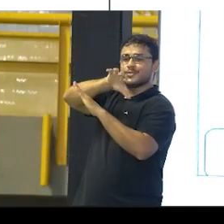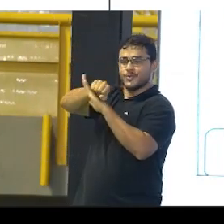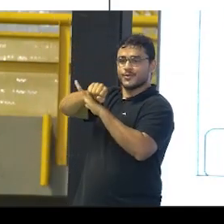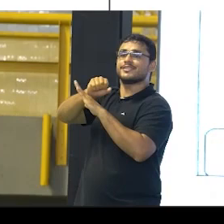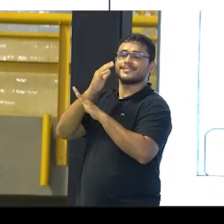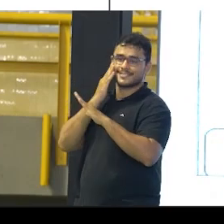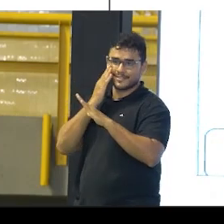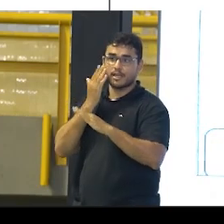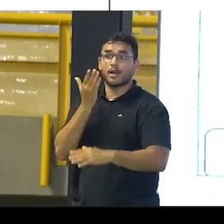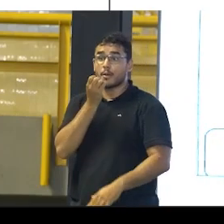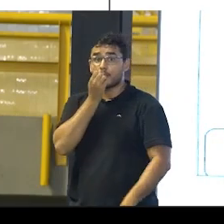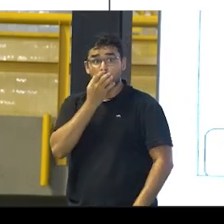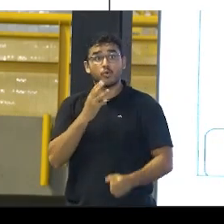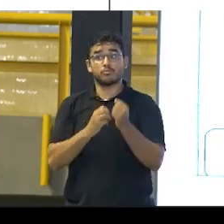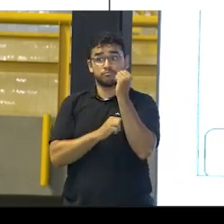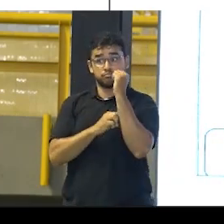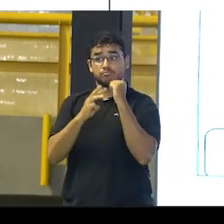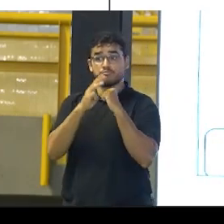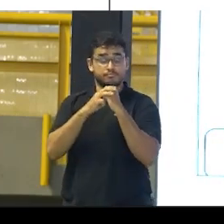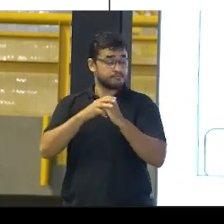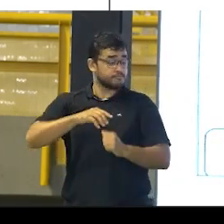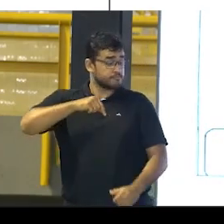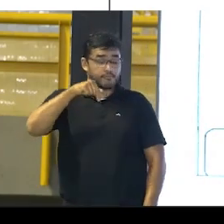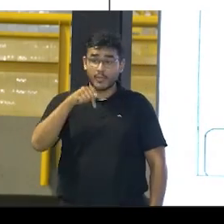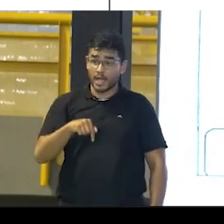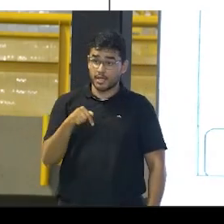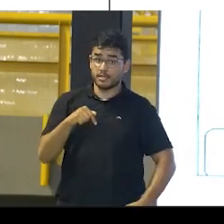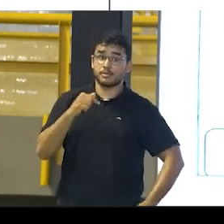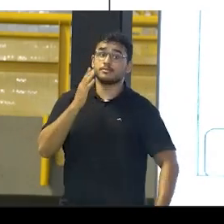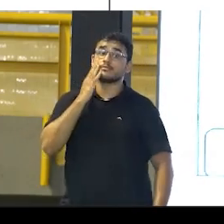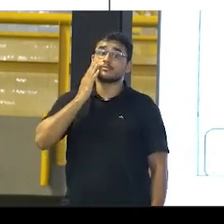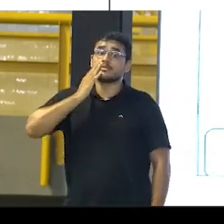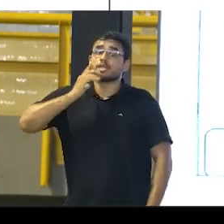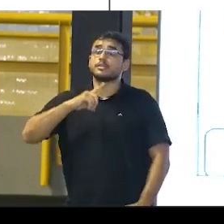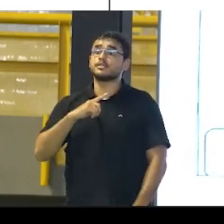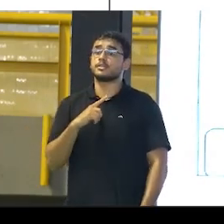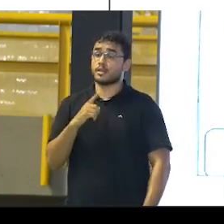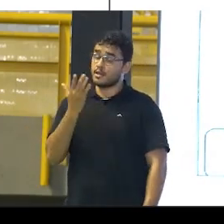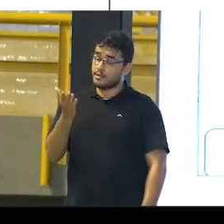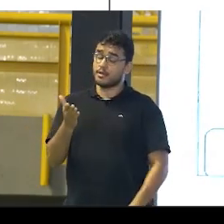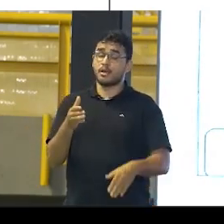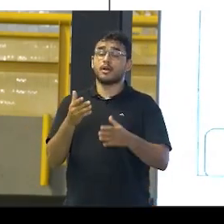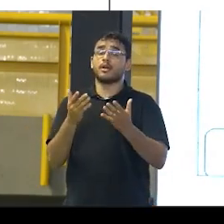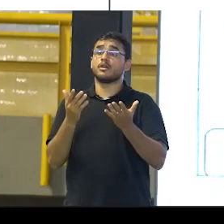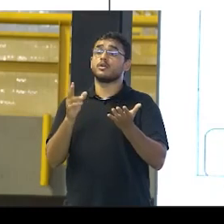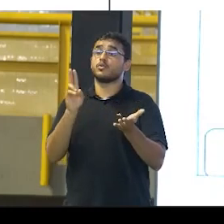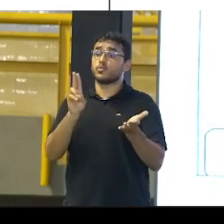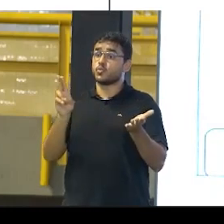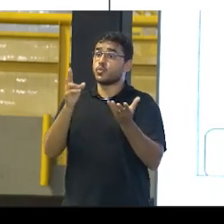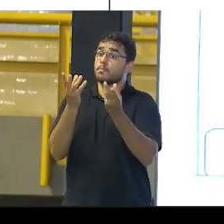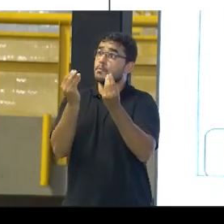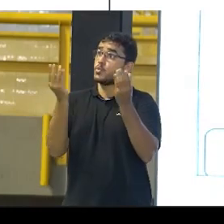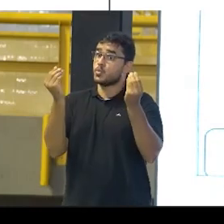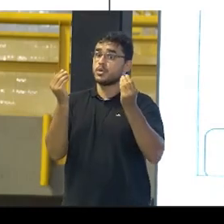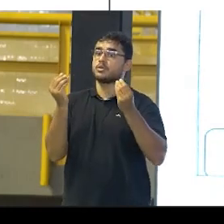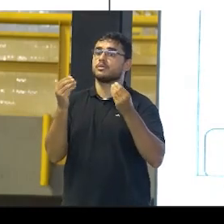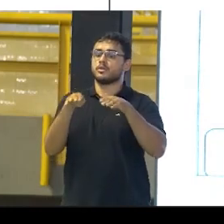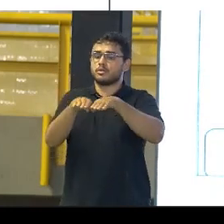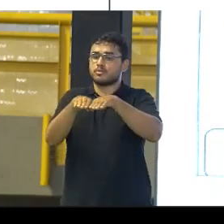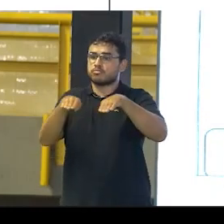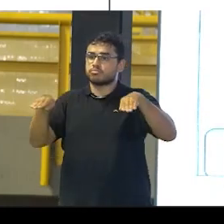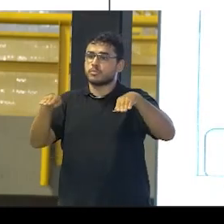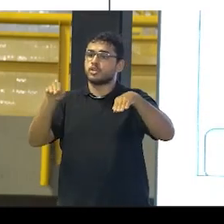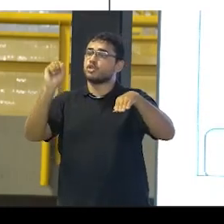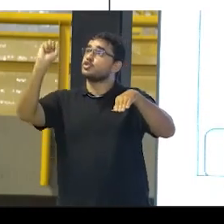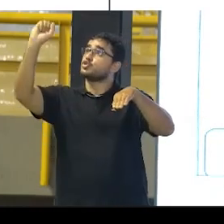de energia que mais se expandiu para fins de produção de energia elétrica é exatamente a energia solar e a energia